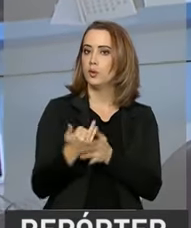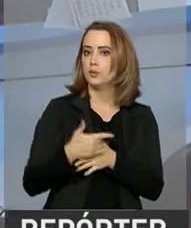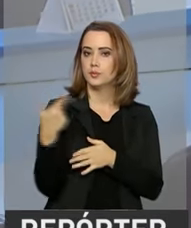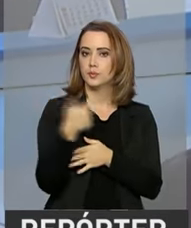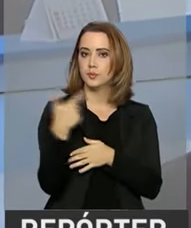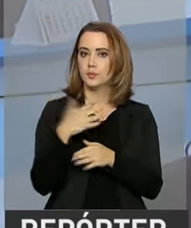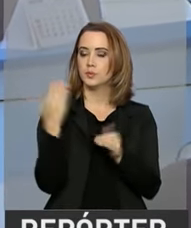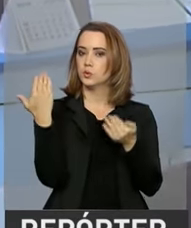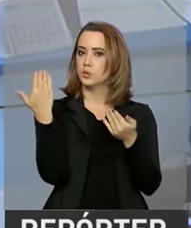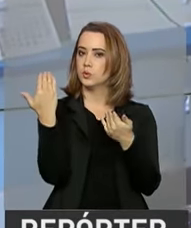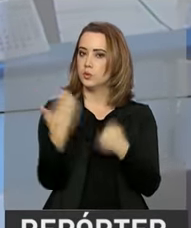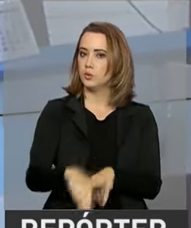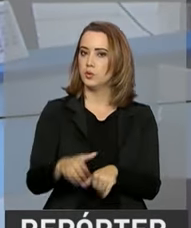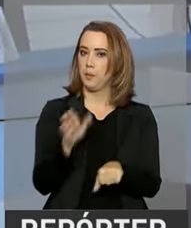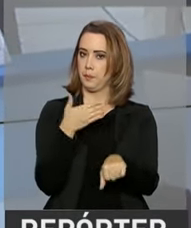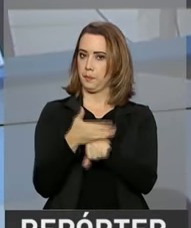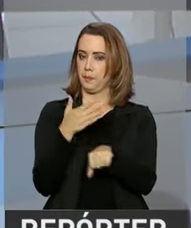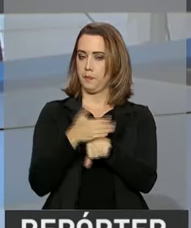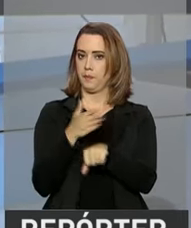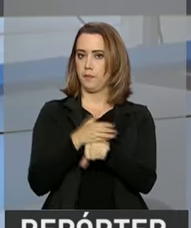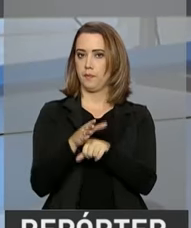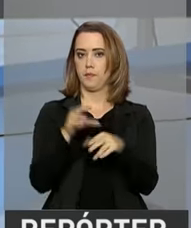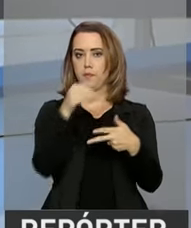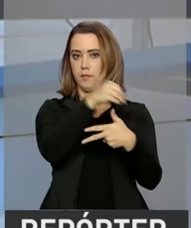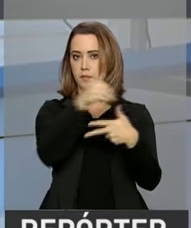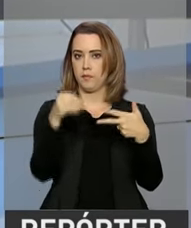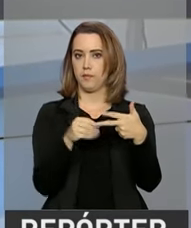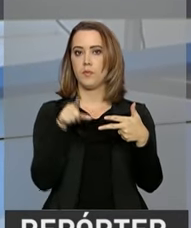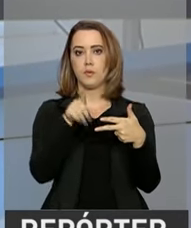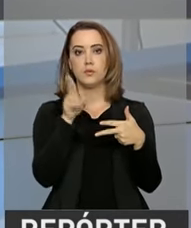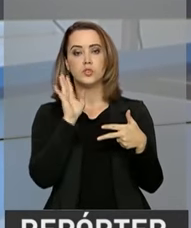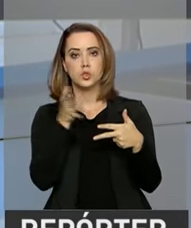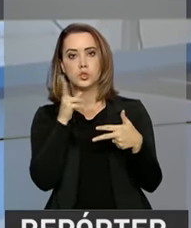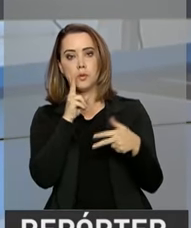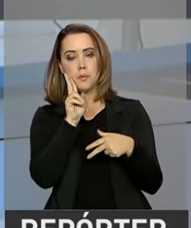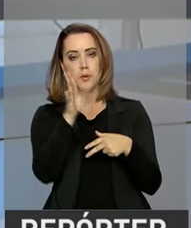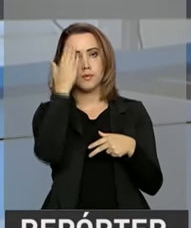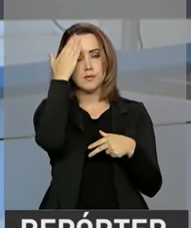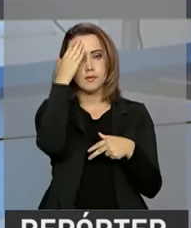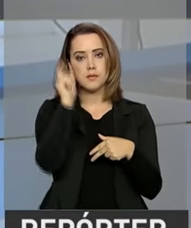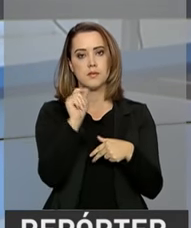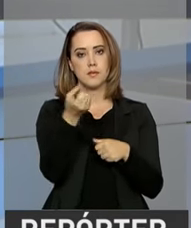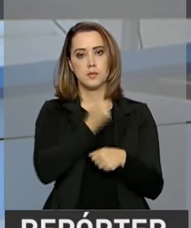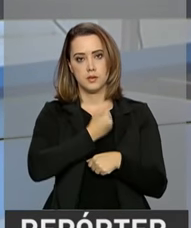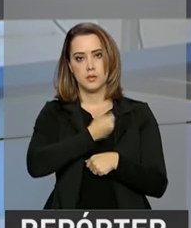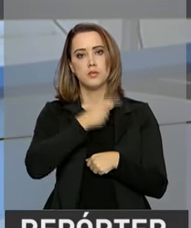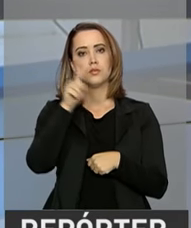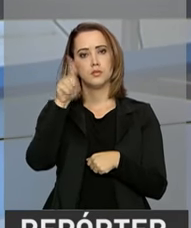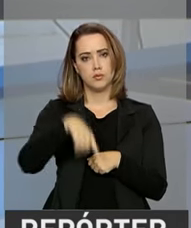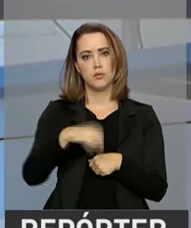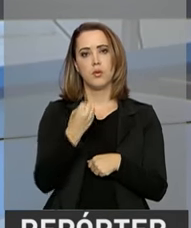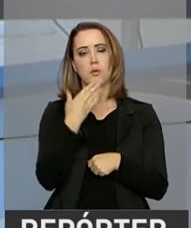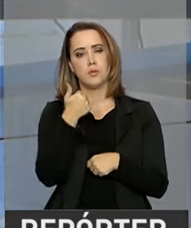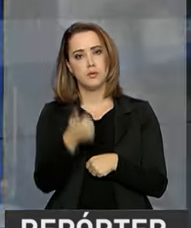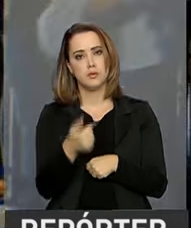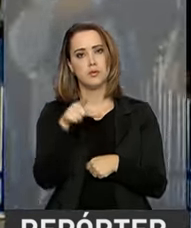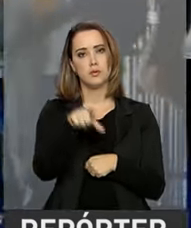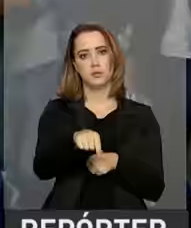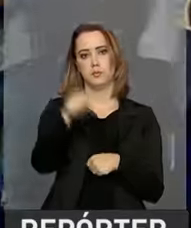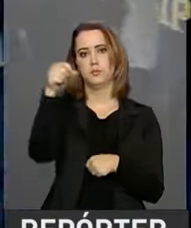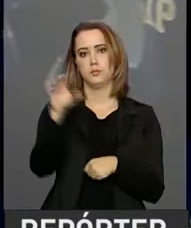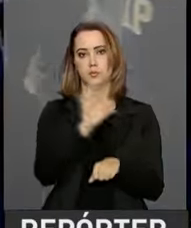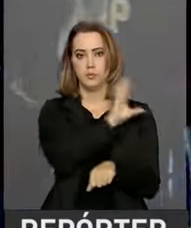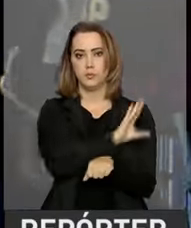Enem. O resultado é divulgado imediatamente e o candidato pode ver ainda se a nota é suficiente pro curso escolhido.